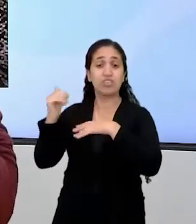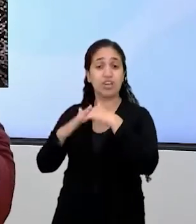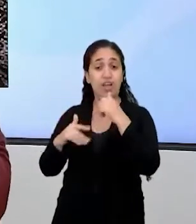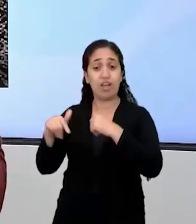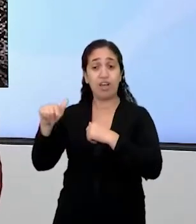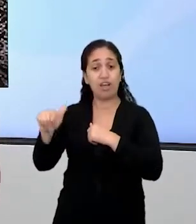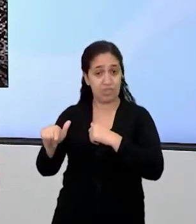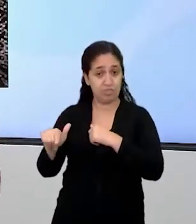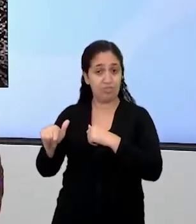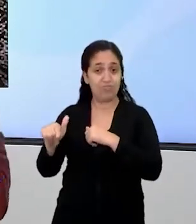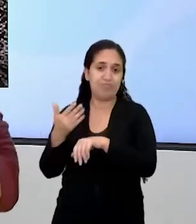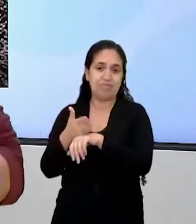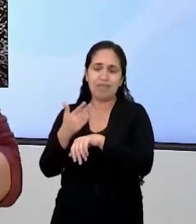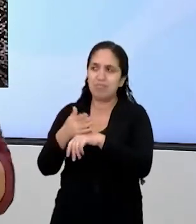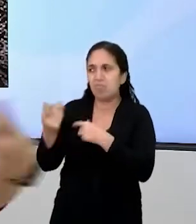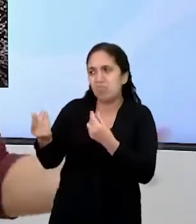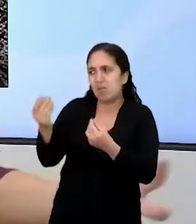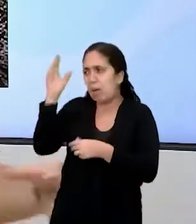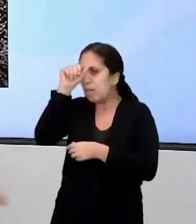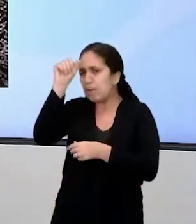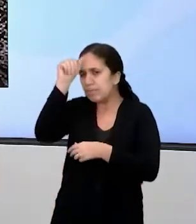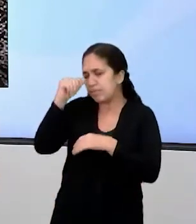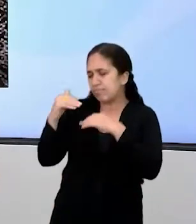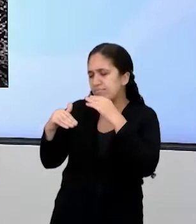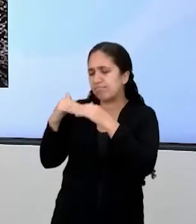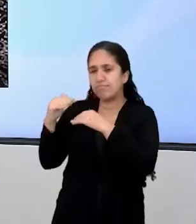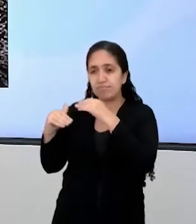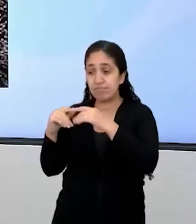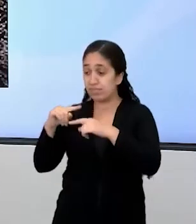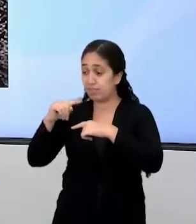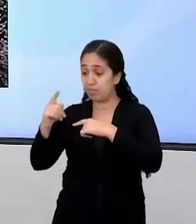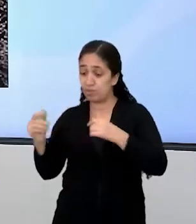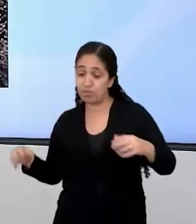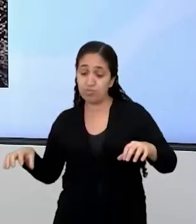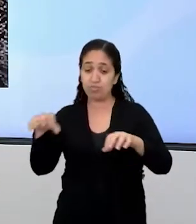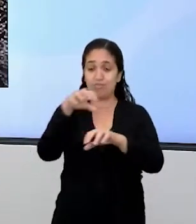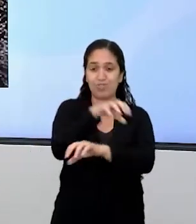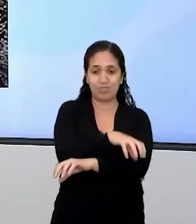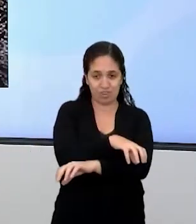aí, aprendendo, desenvolvendo. Depois vocês trocam